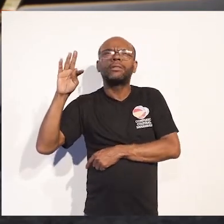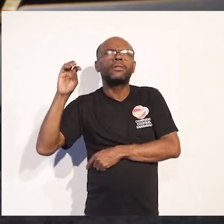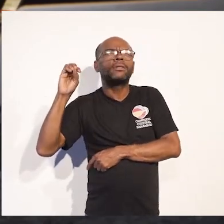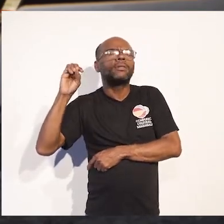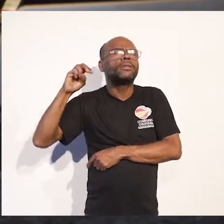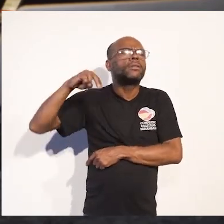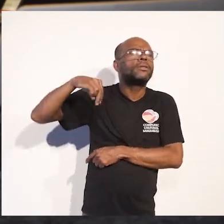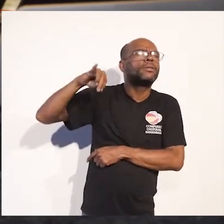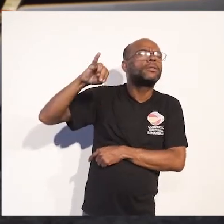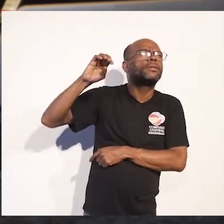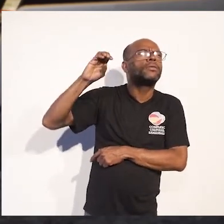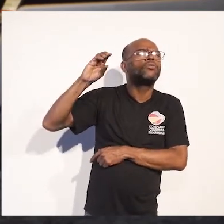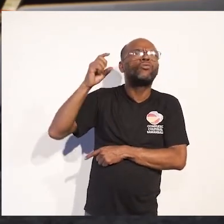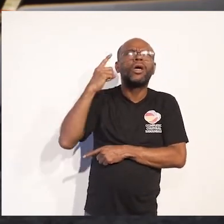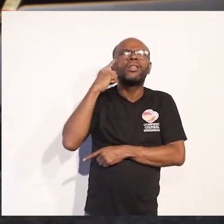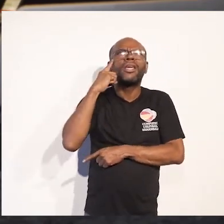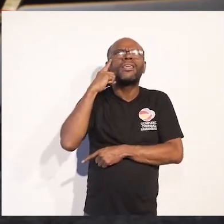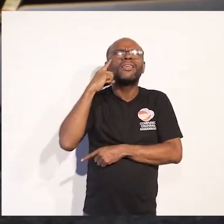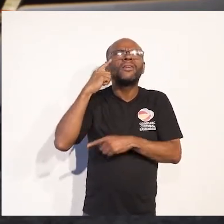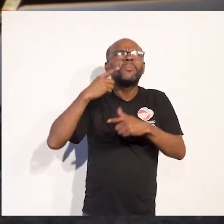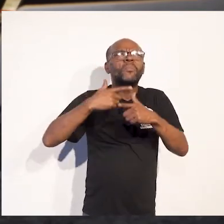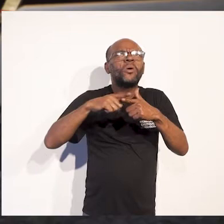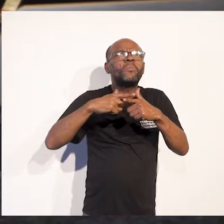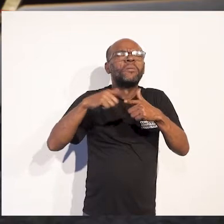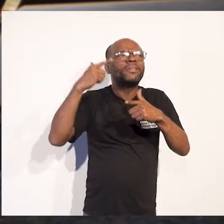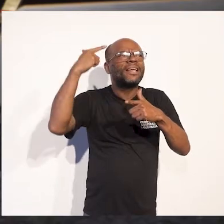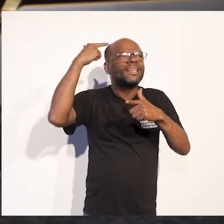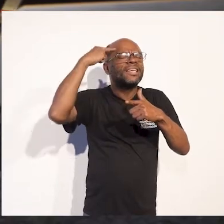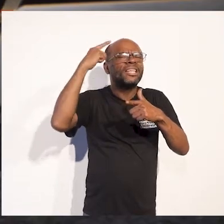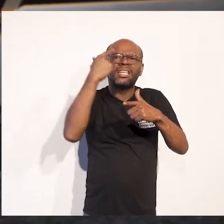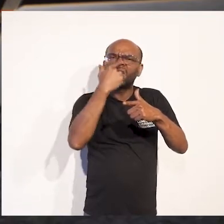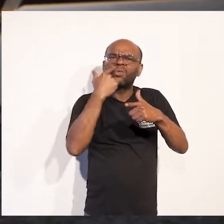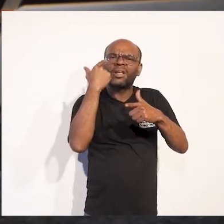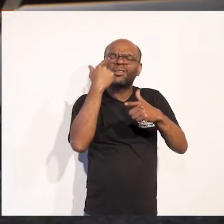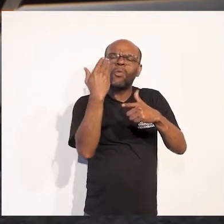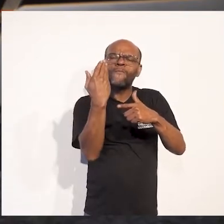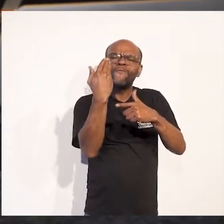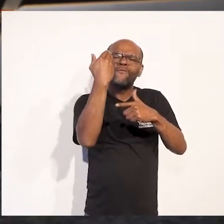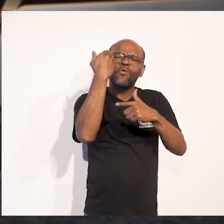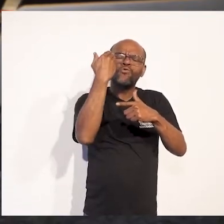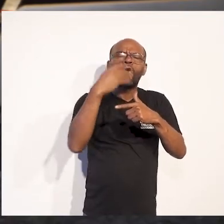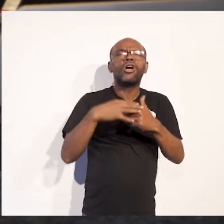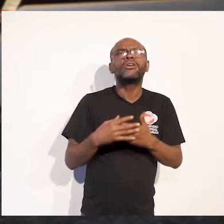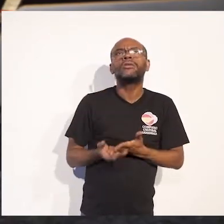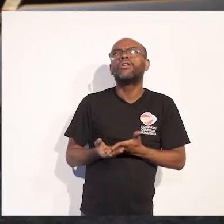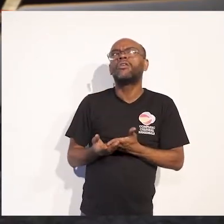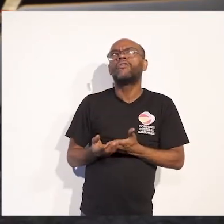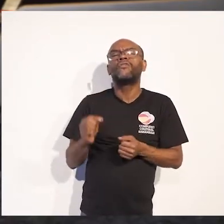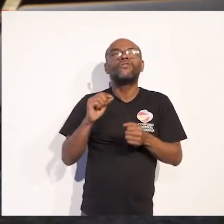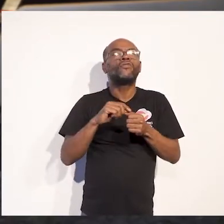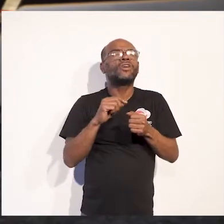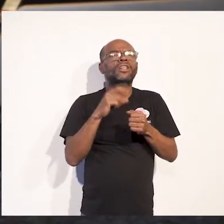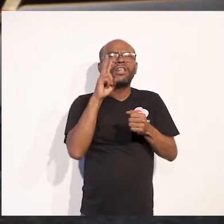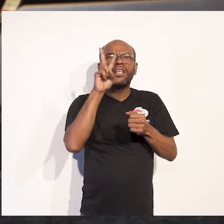alguns problemas naquelas células de cones dentro da retina, no fundo do olho, que não faz eles